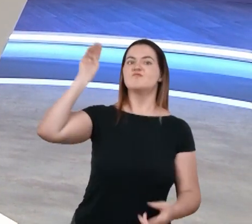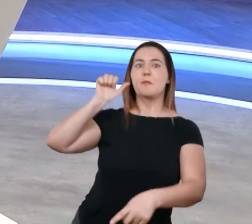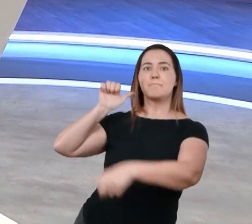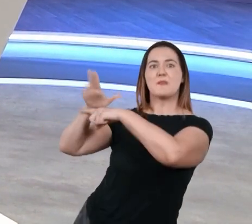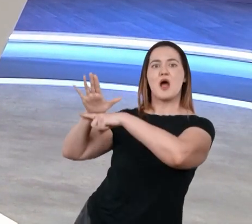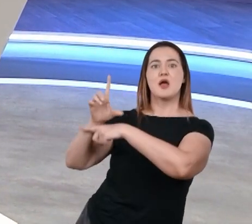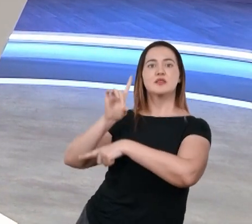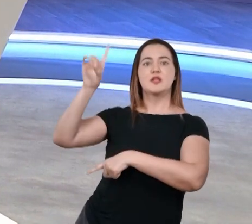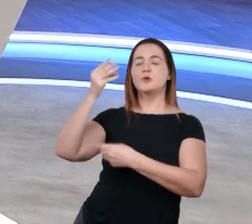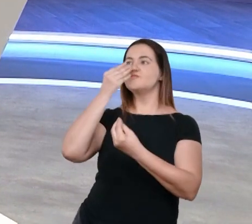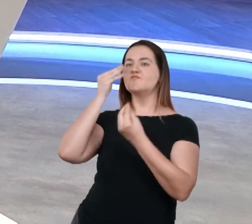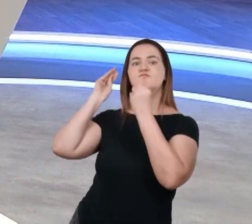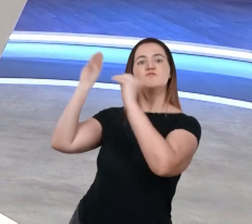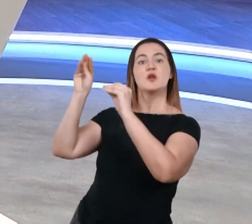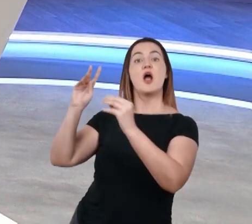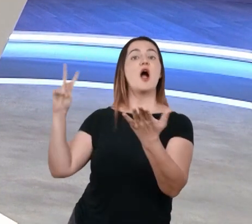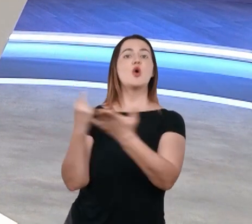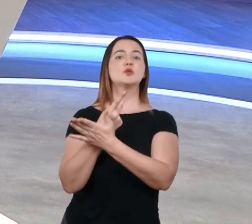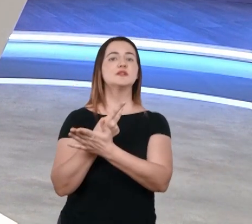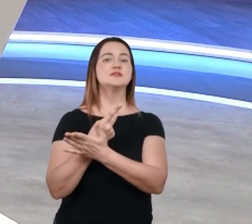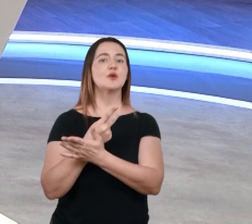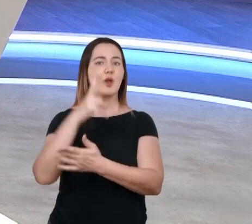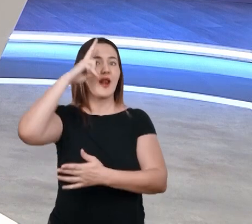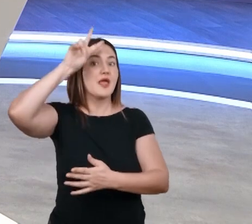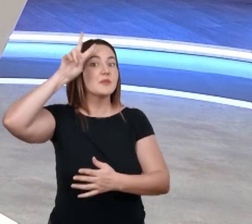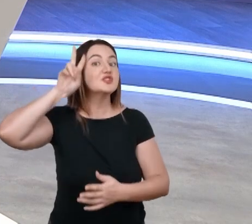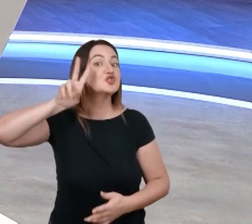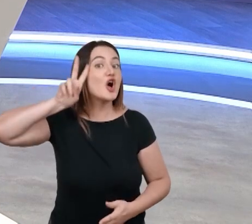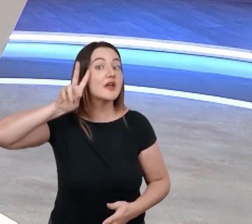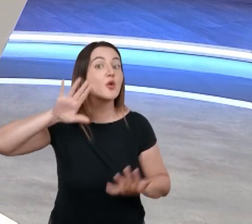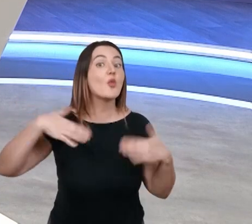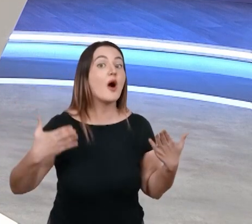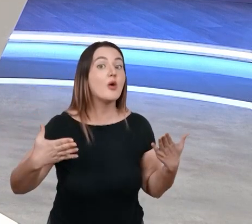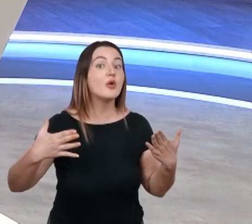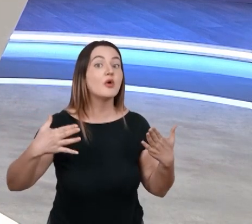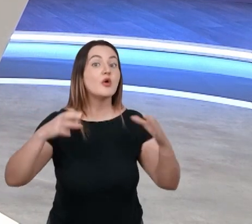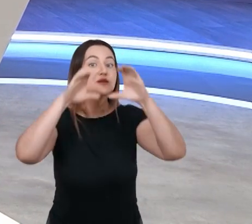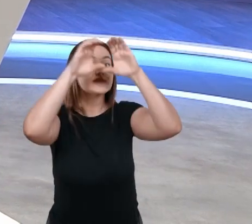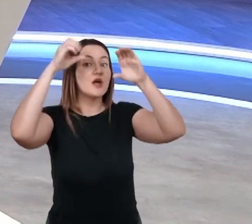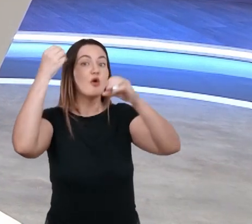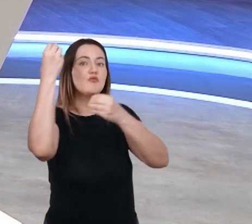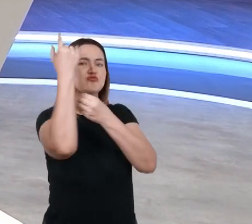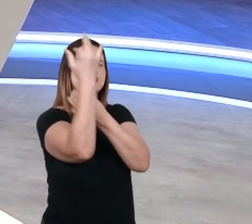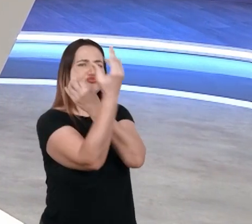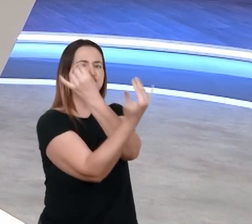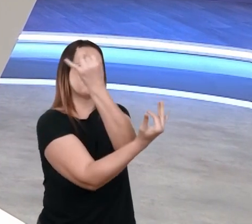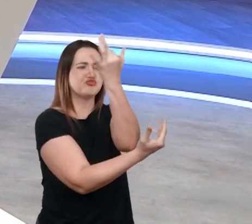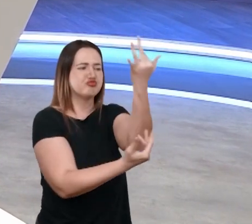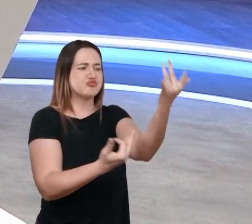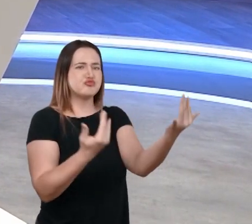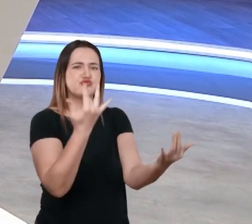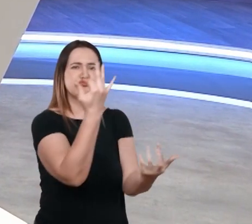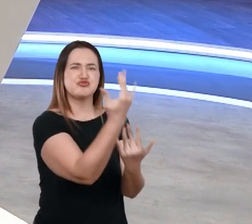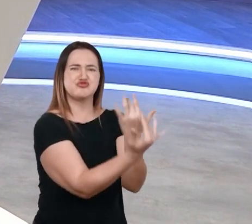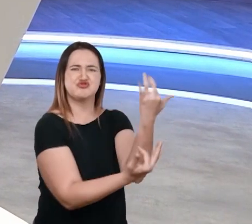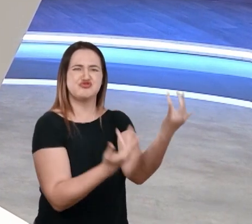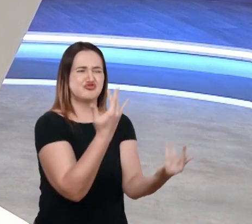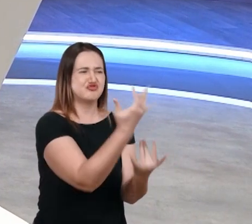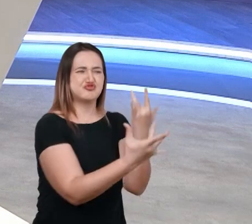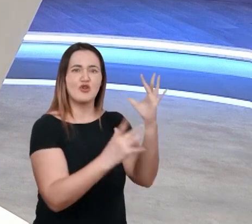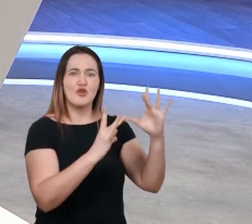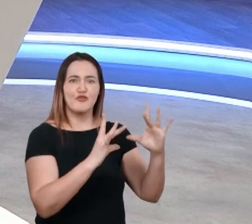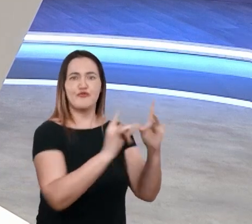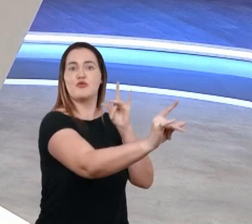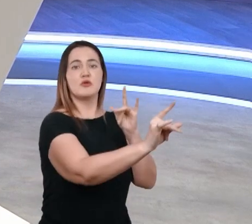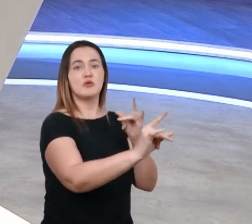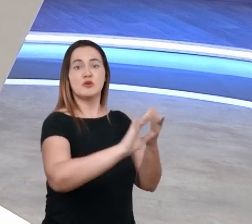que Jesus está dizendo que acontecerá no fim dos tempos. Agora, para entender essa expressão fogo eterno, eu quero te fazer uma